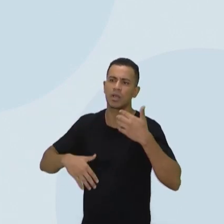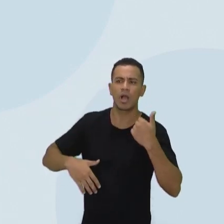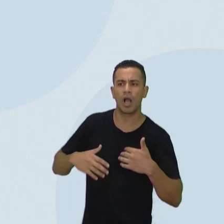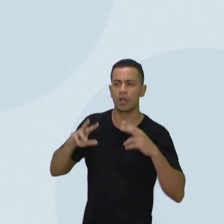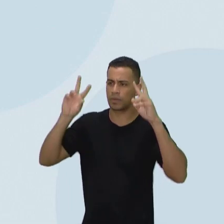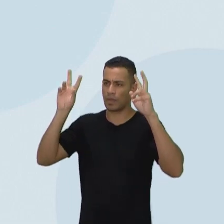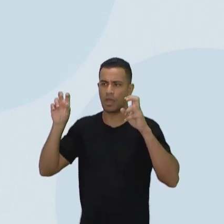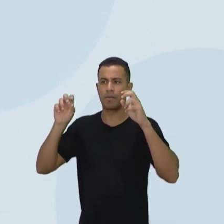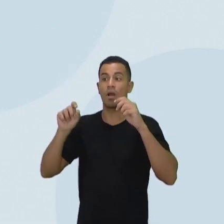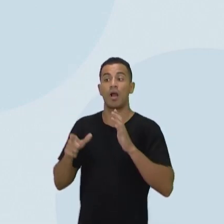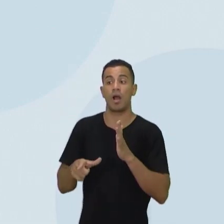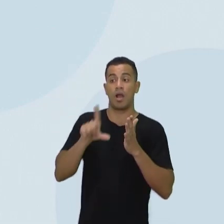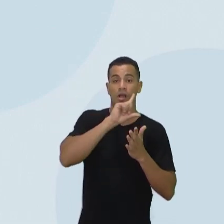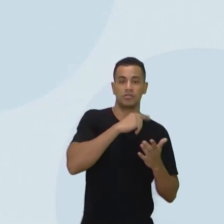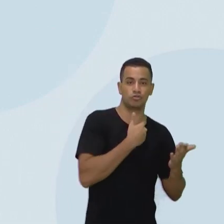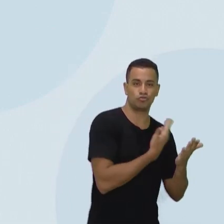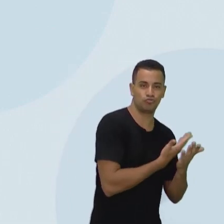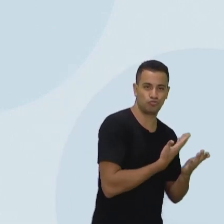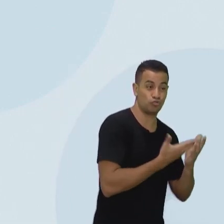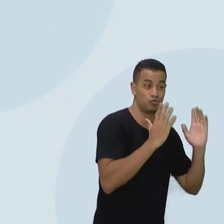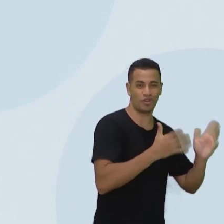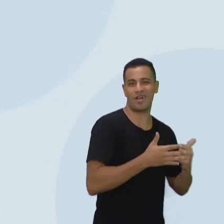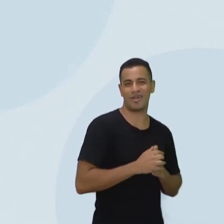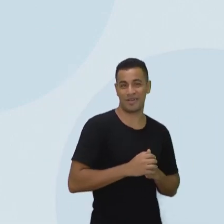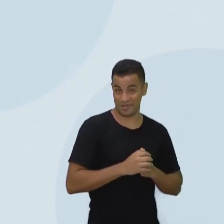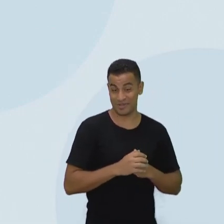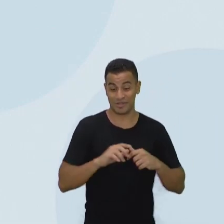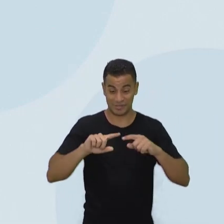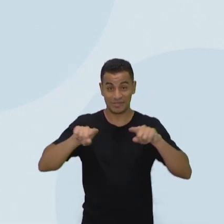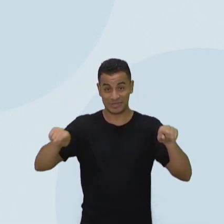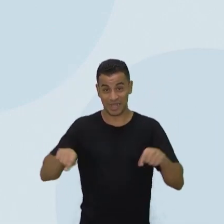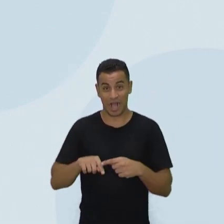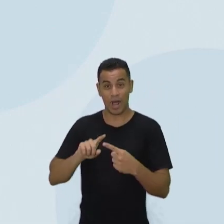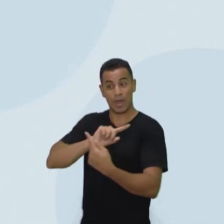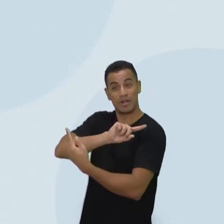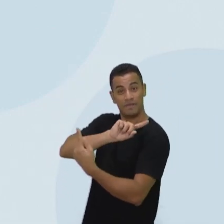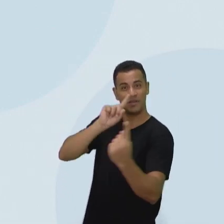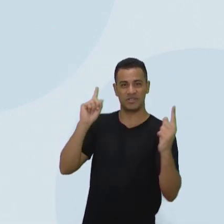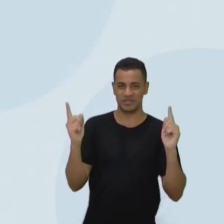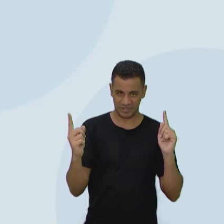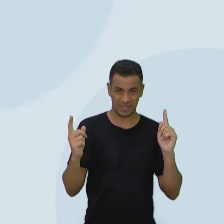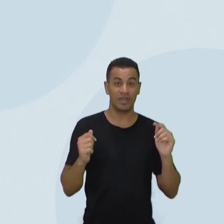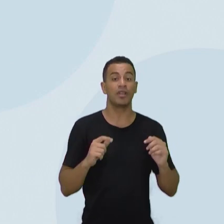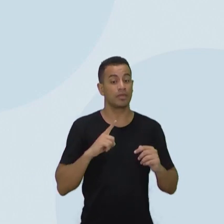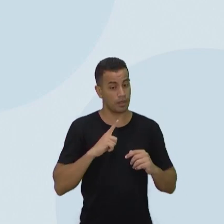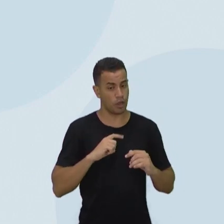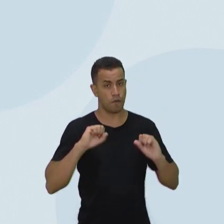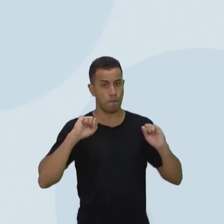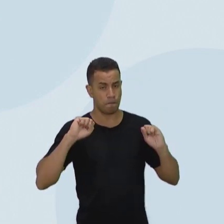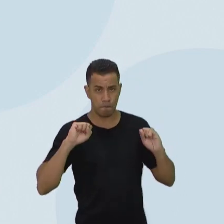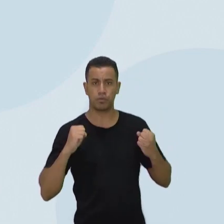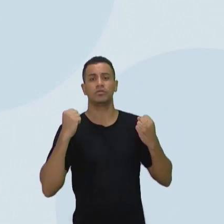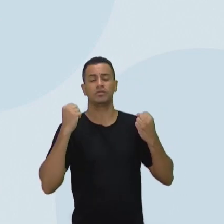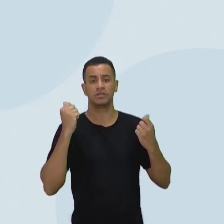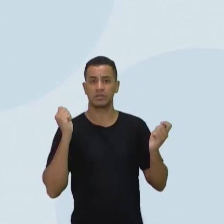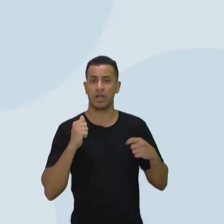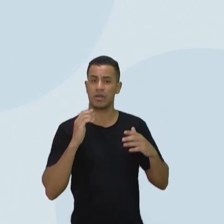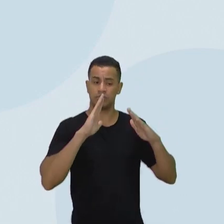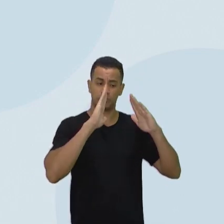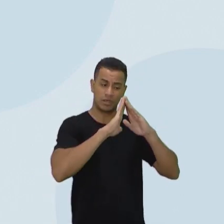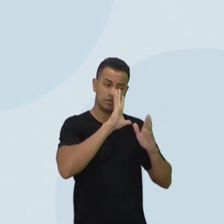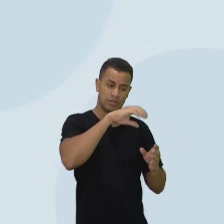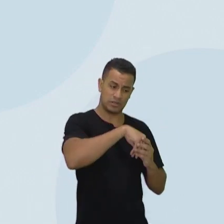de aula invertida, ela tem esse poder de eu estudar em casa, estudar em qualquer espaço que eu